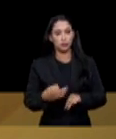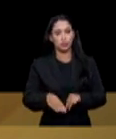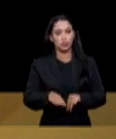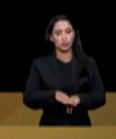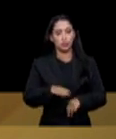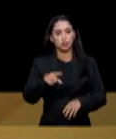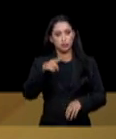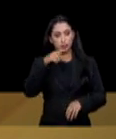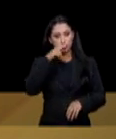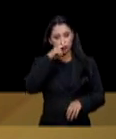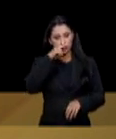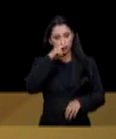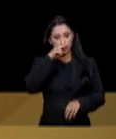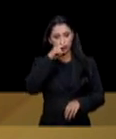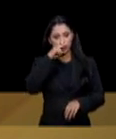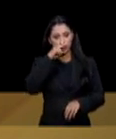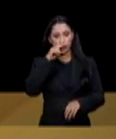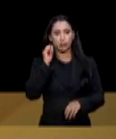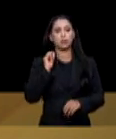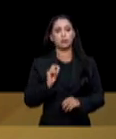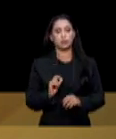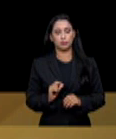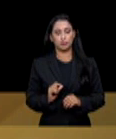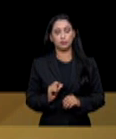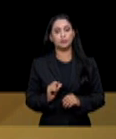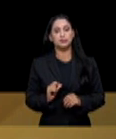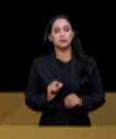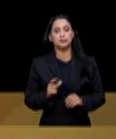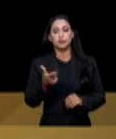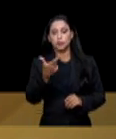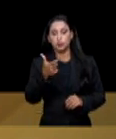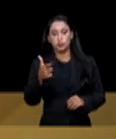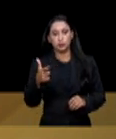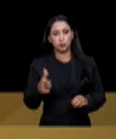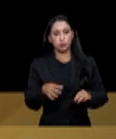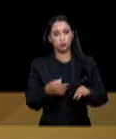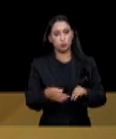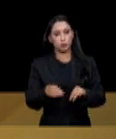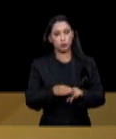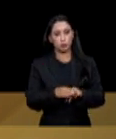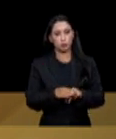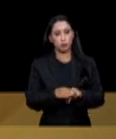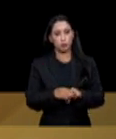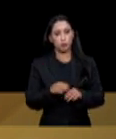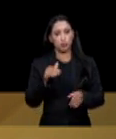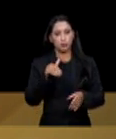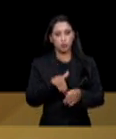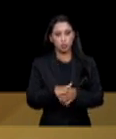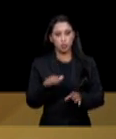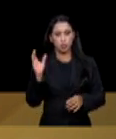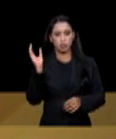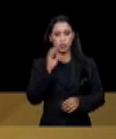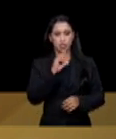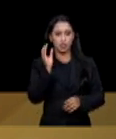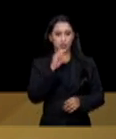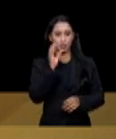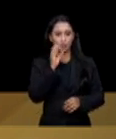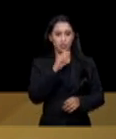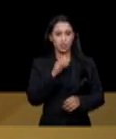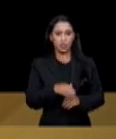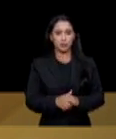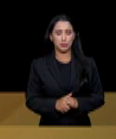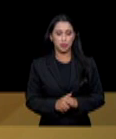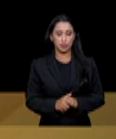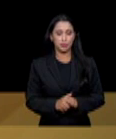votar, e dos que me antecedem, de Vossa Excelência, para permitir o meu voto. O meu voto será, portanto, rápido,